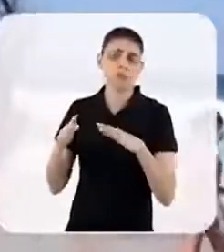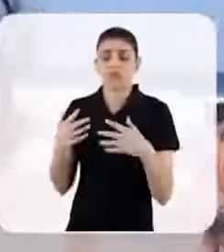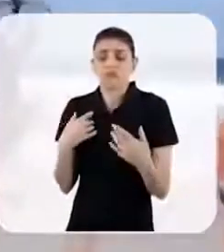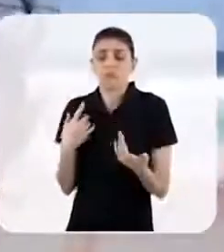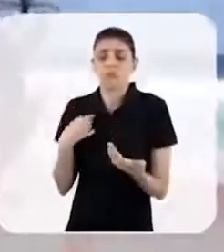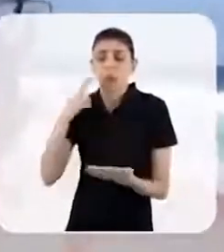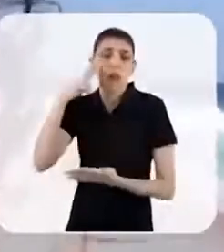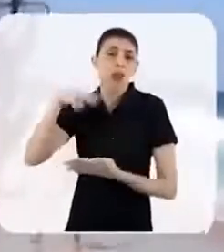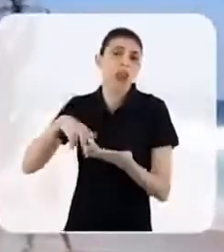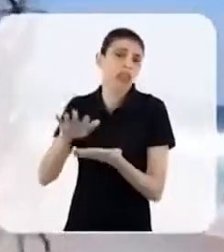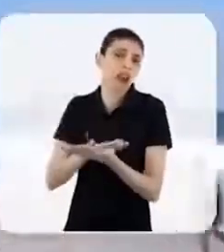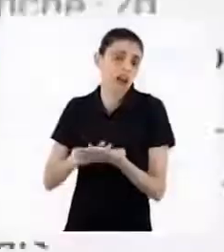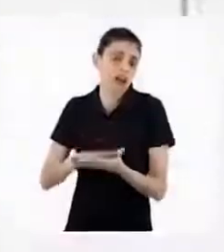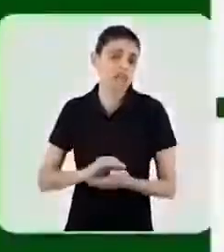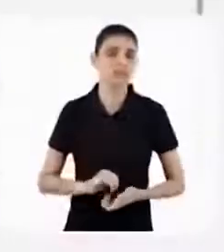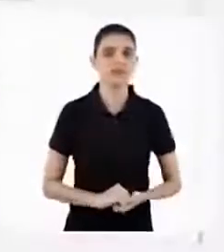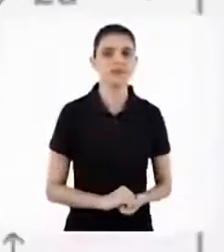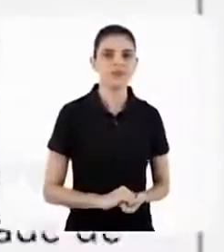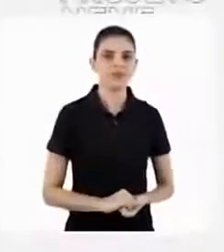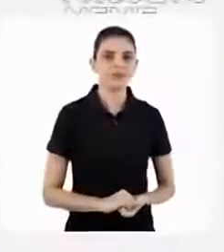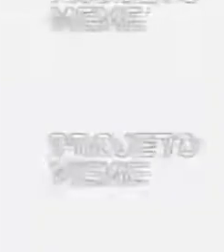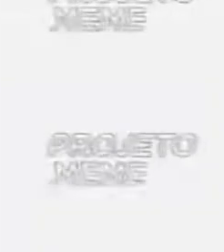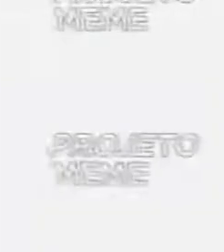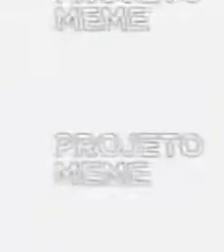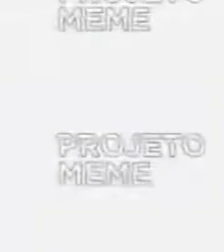por alto assim, mas quase nunca.